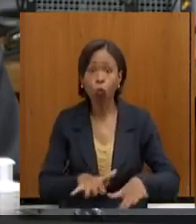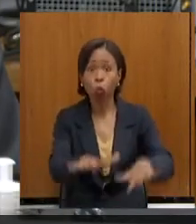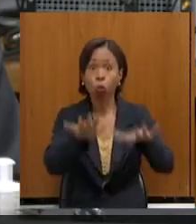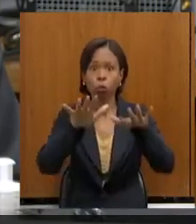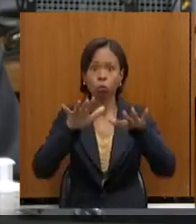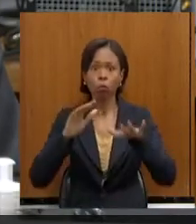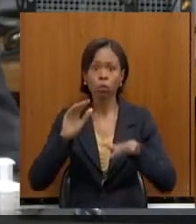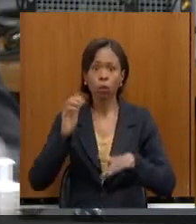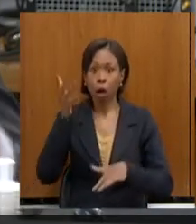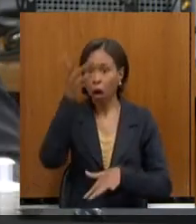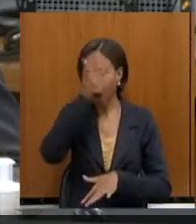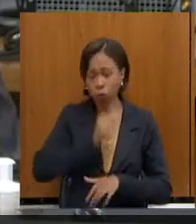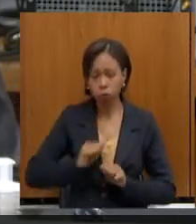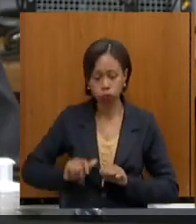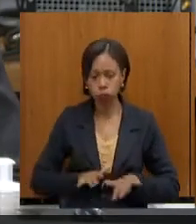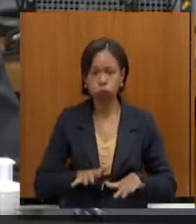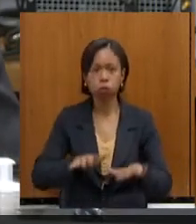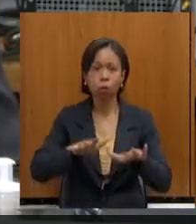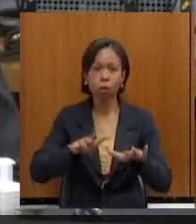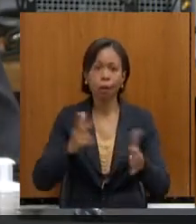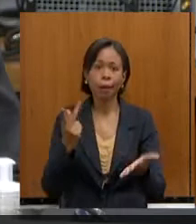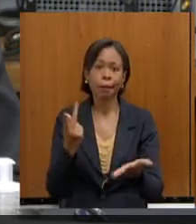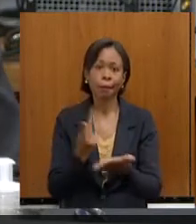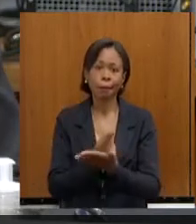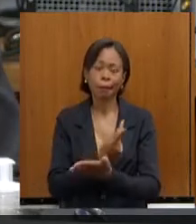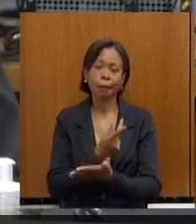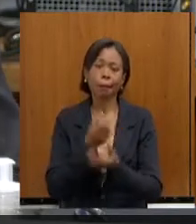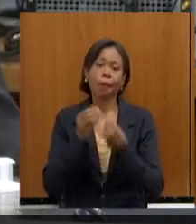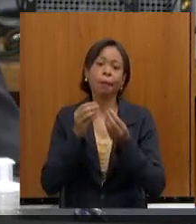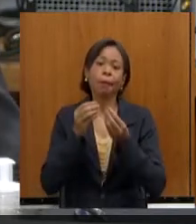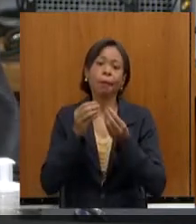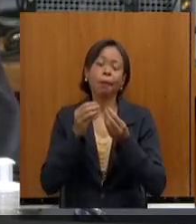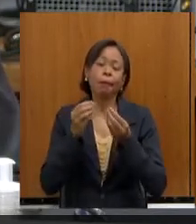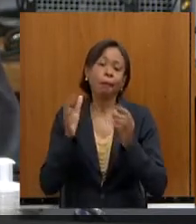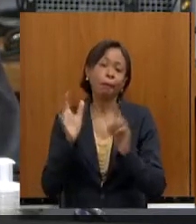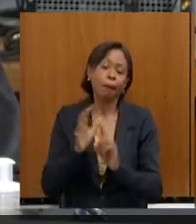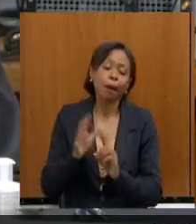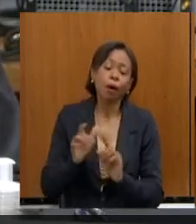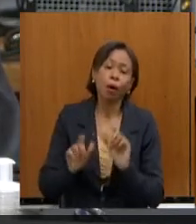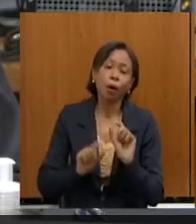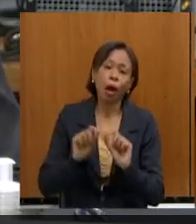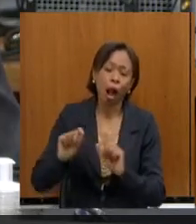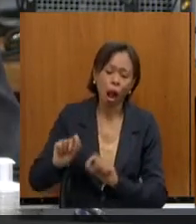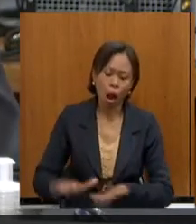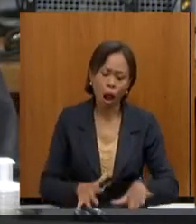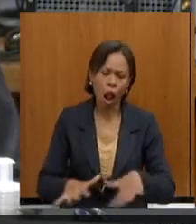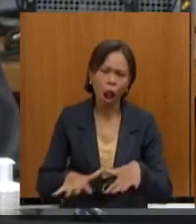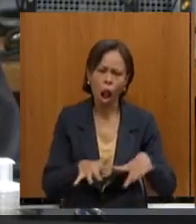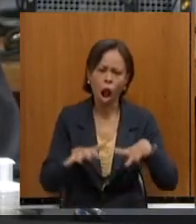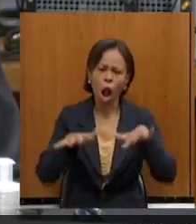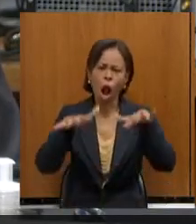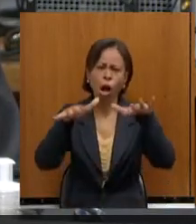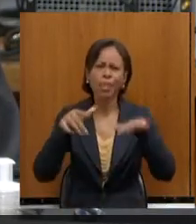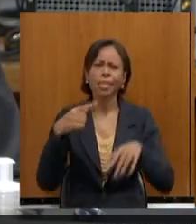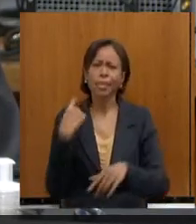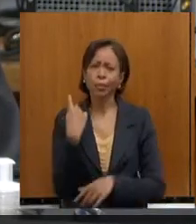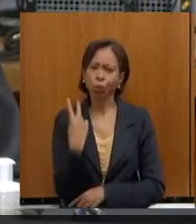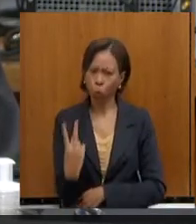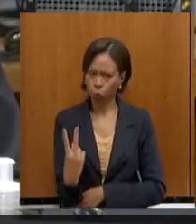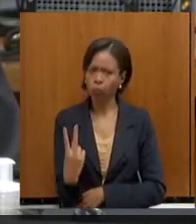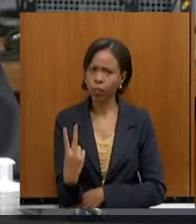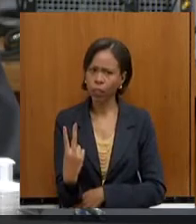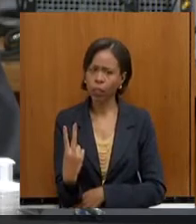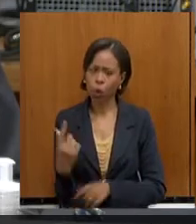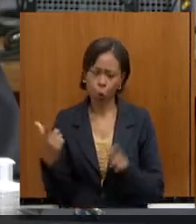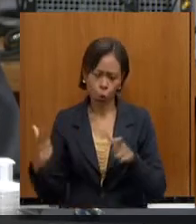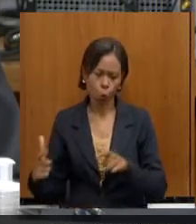mais velocidades e isso acaba gerando as enchentes e nesse caso aqui parece um dois piscinões com a ser feito